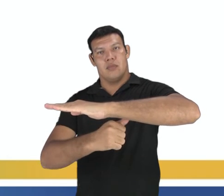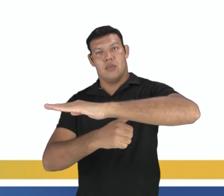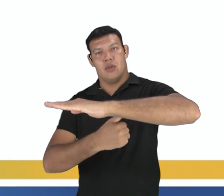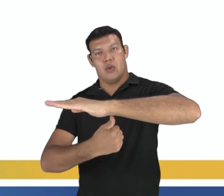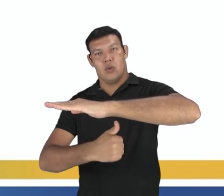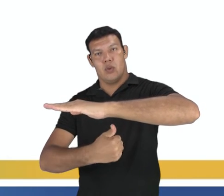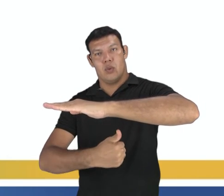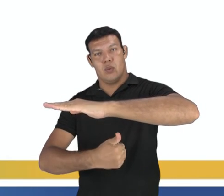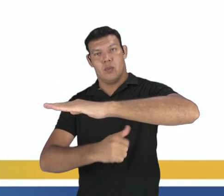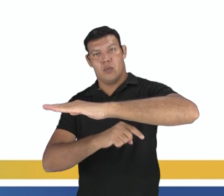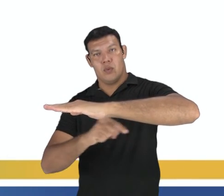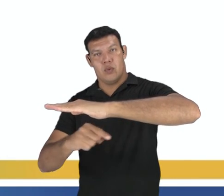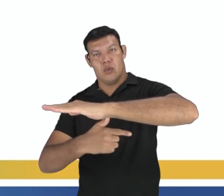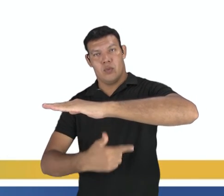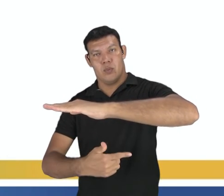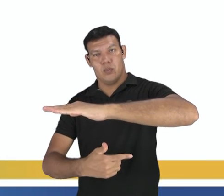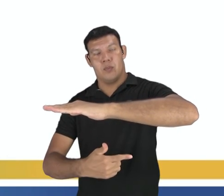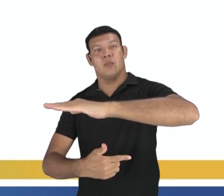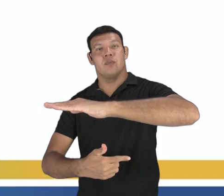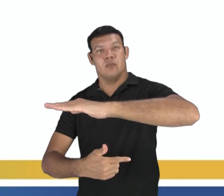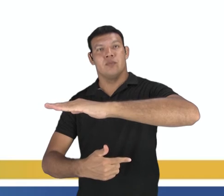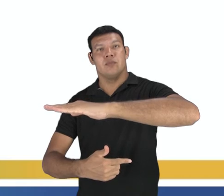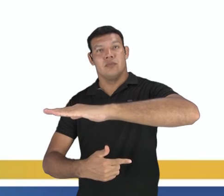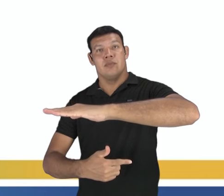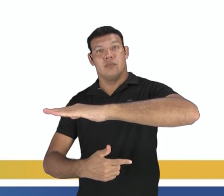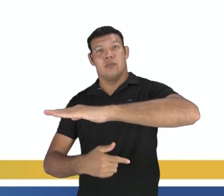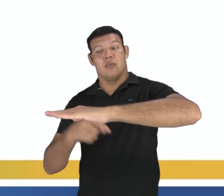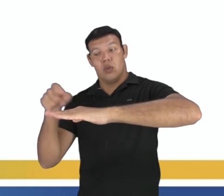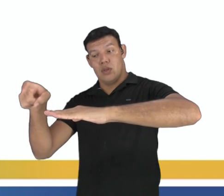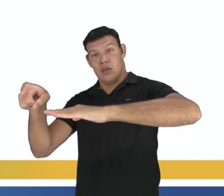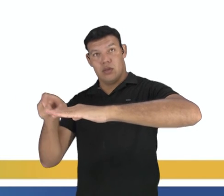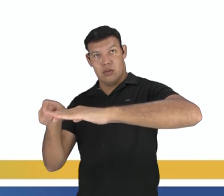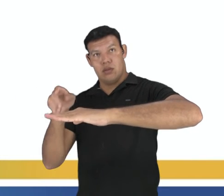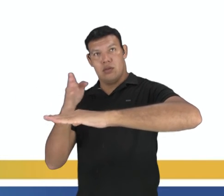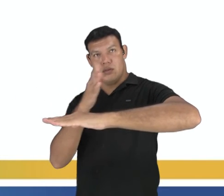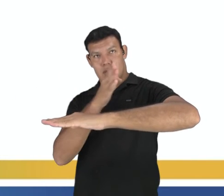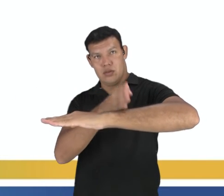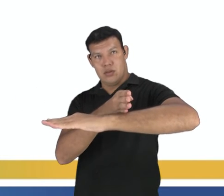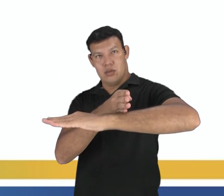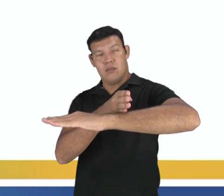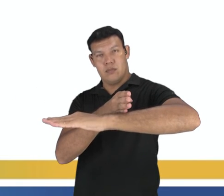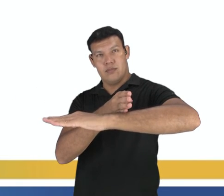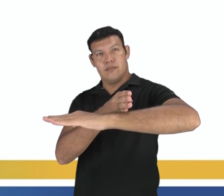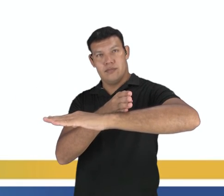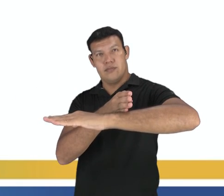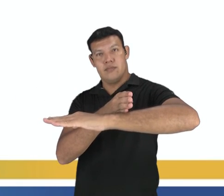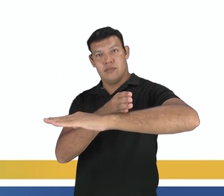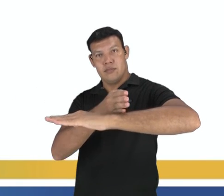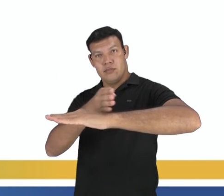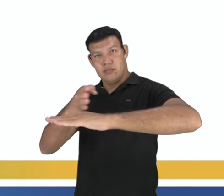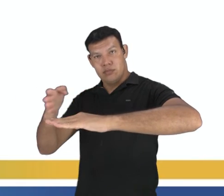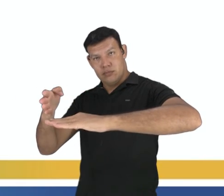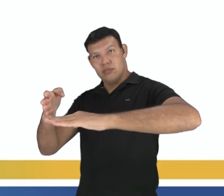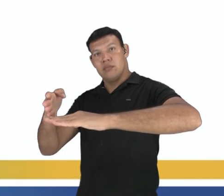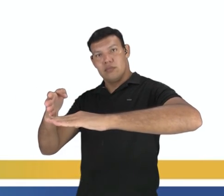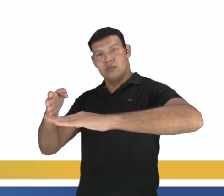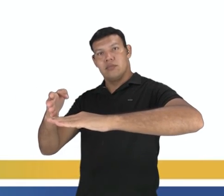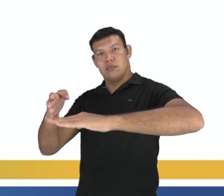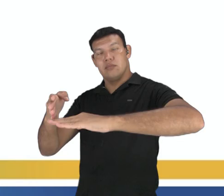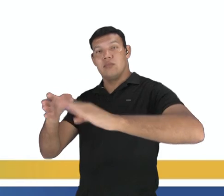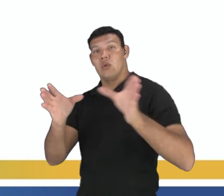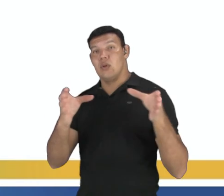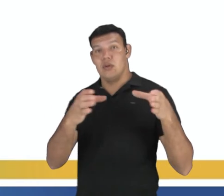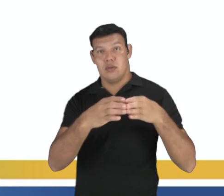aí vamos perceber que, como o x está a partir desse intervalo, então todos os valores dos